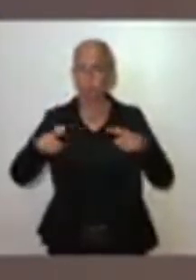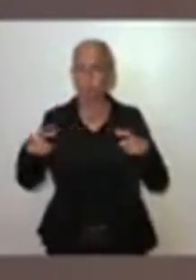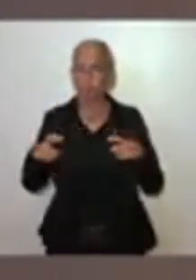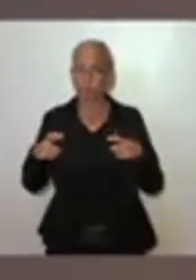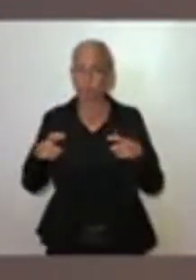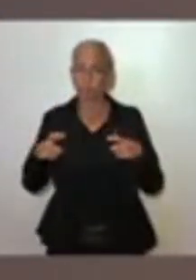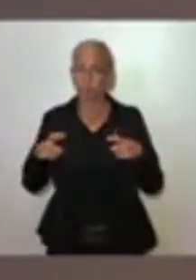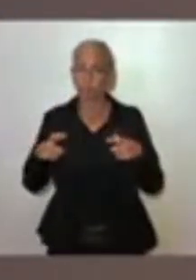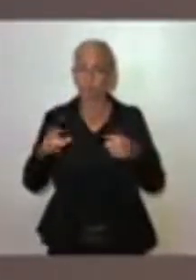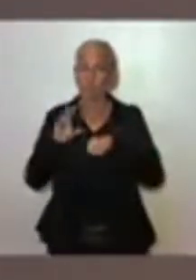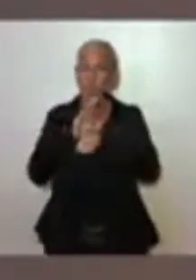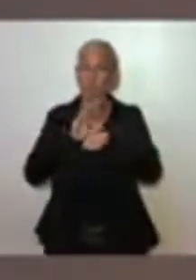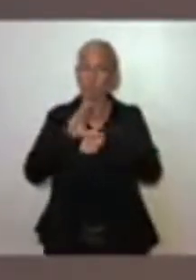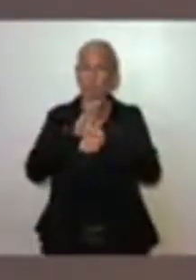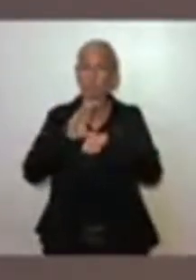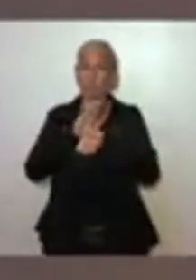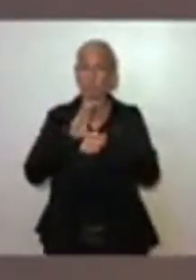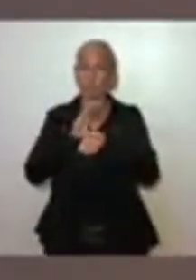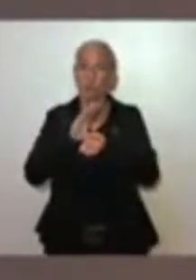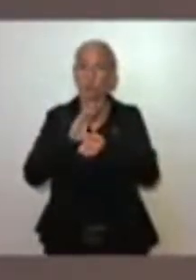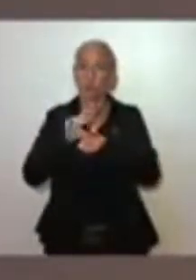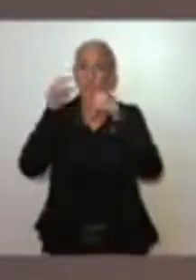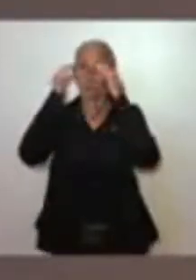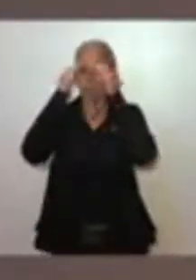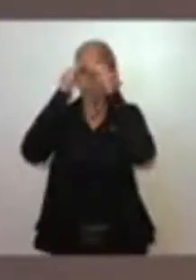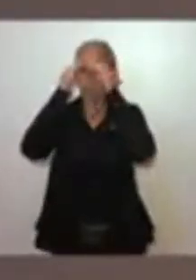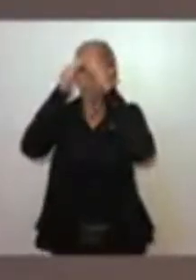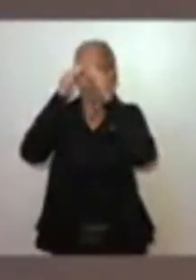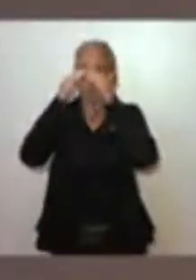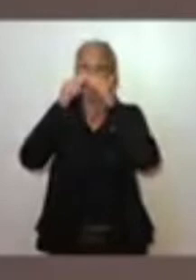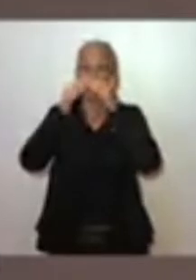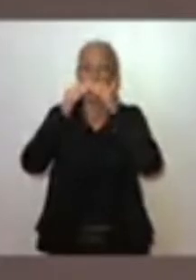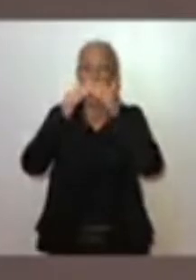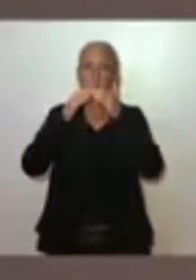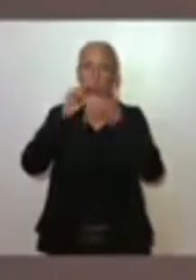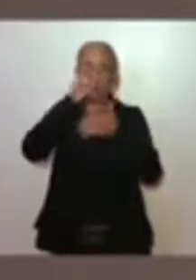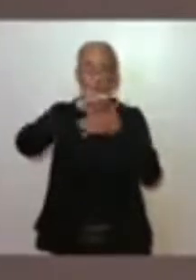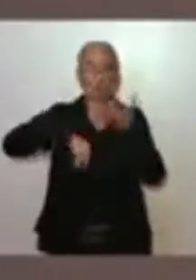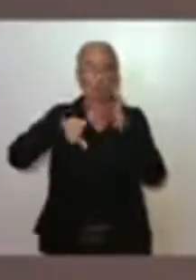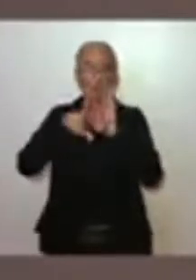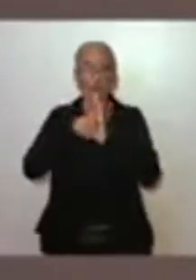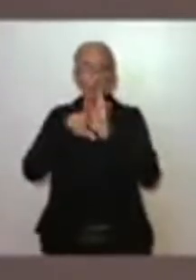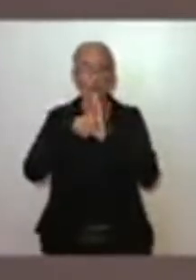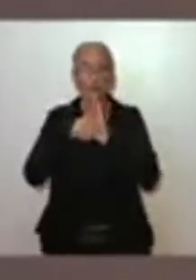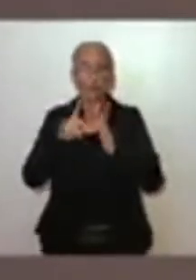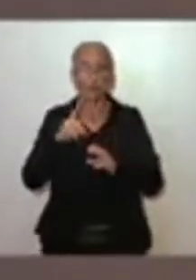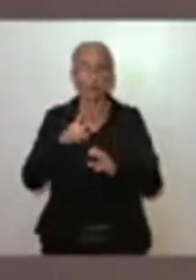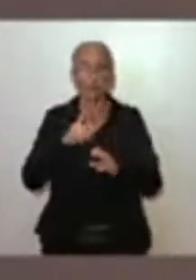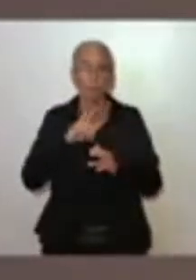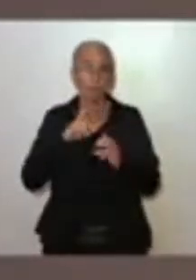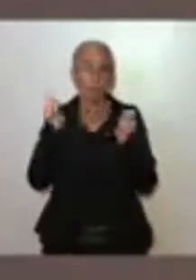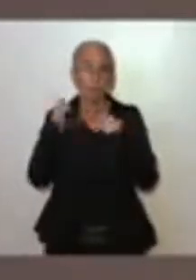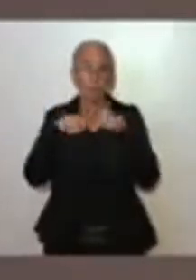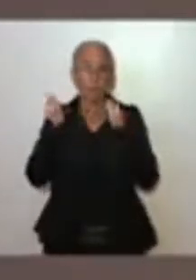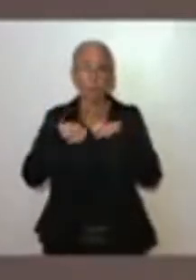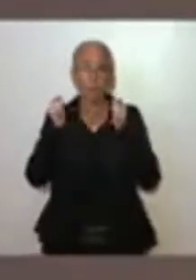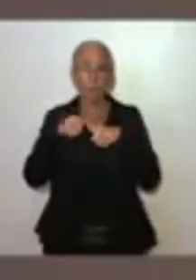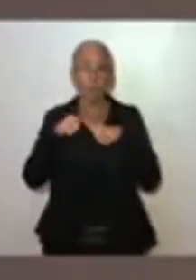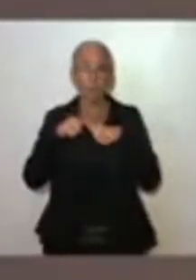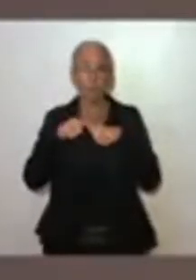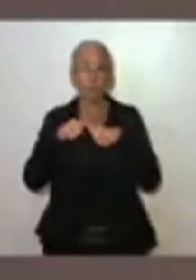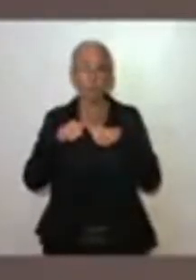e o constitucionalismo que é o respeito à Constituição e aos direitos fundamentais existe com frequência uma